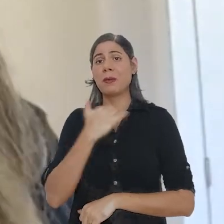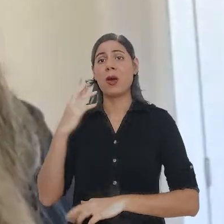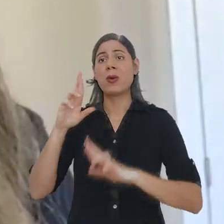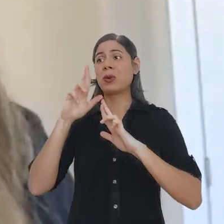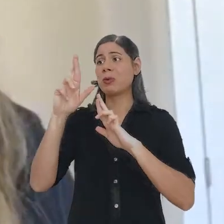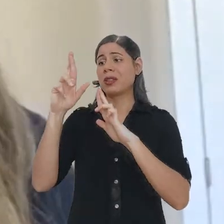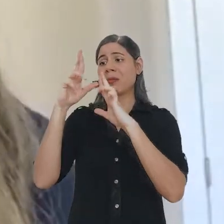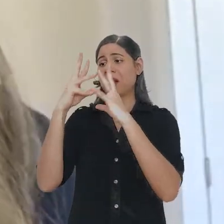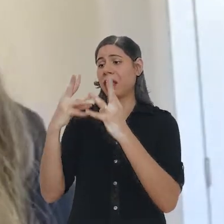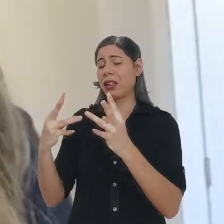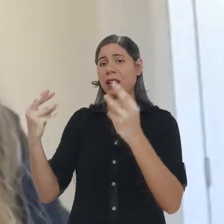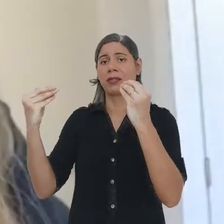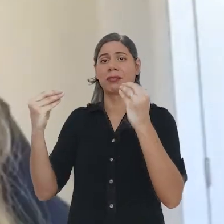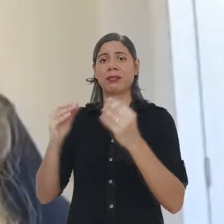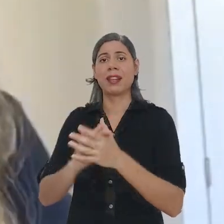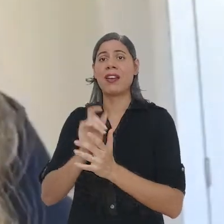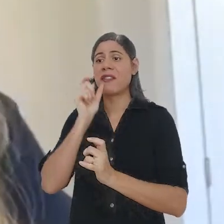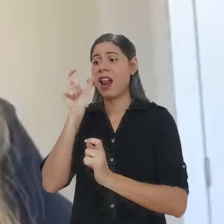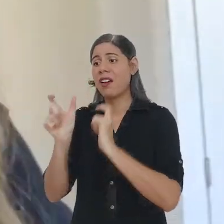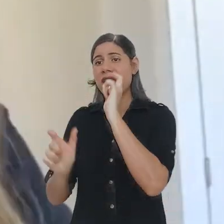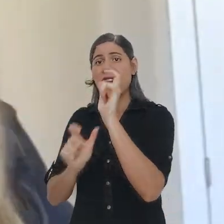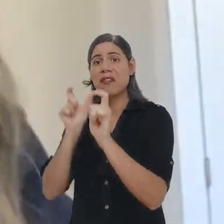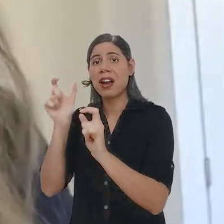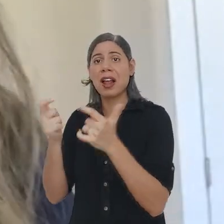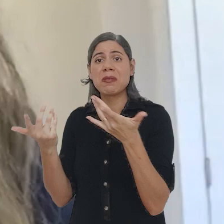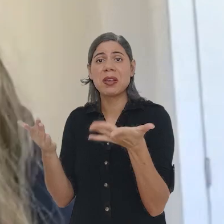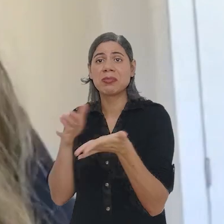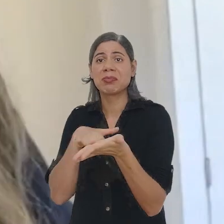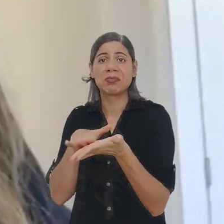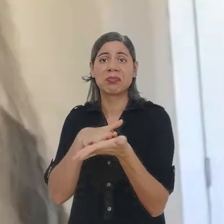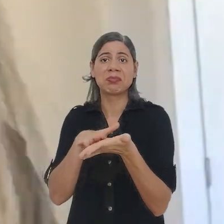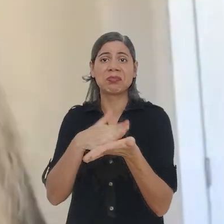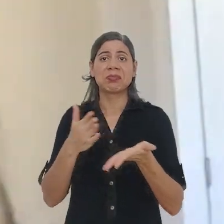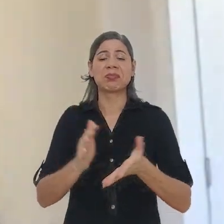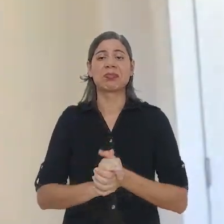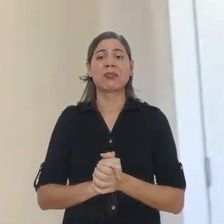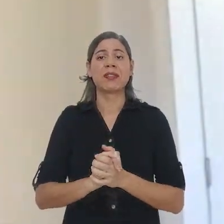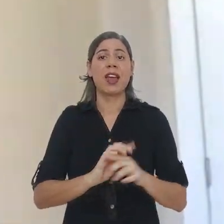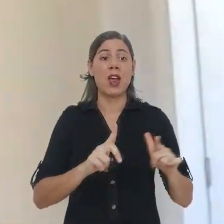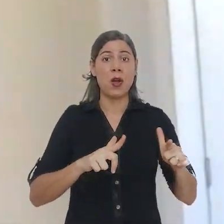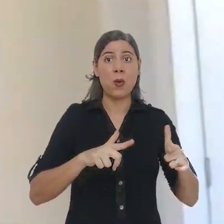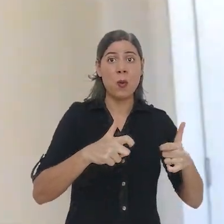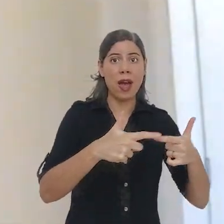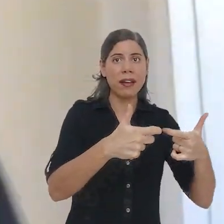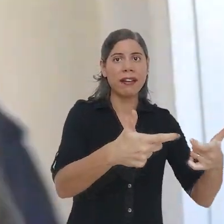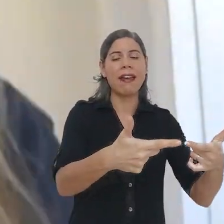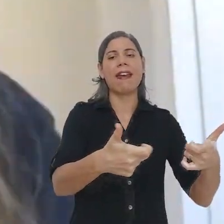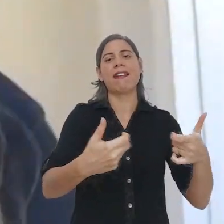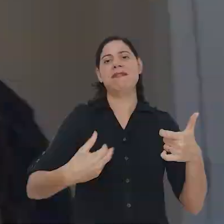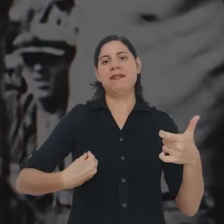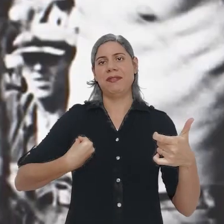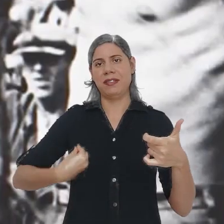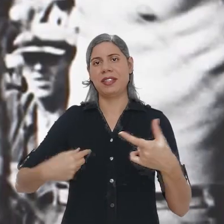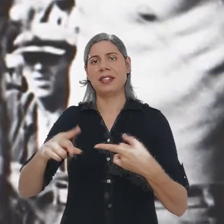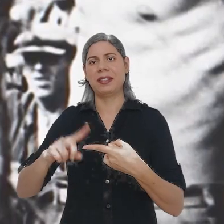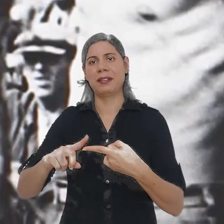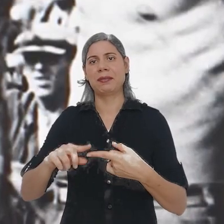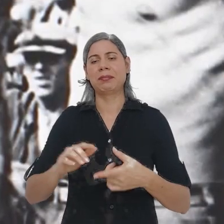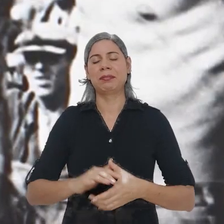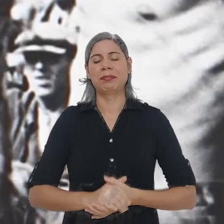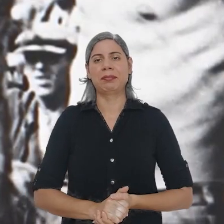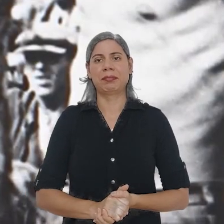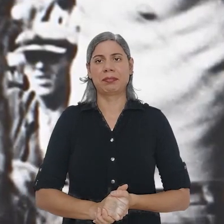com uma esperança que não existiu. Alimentaram tanto e não deu em nada. Era uma guerra de armas, mas era uma guerra de vida.